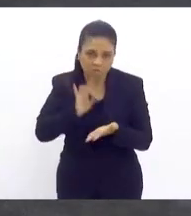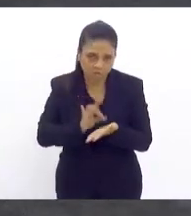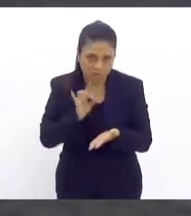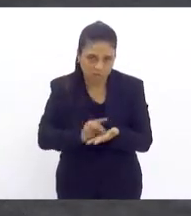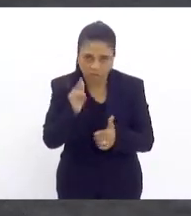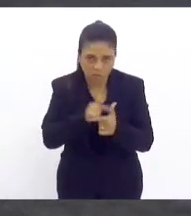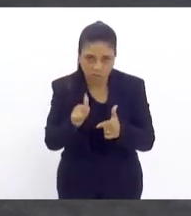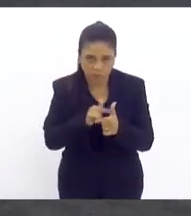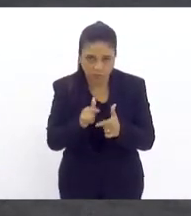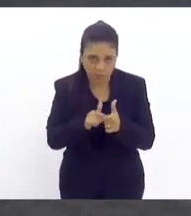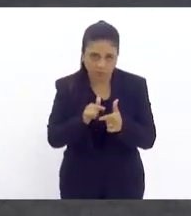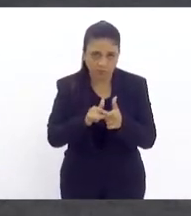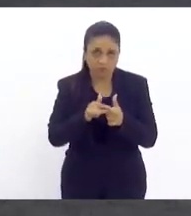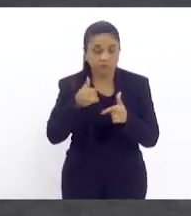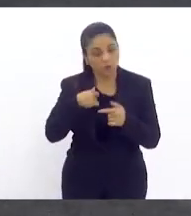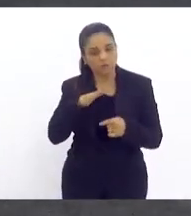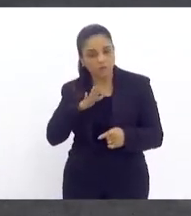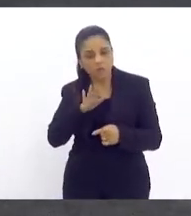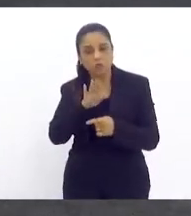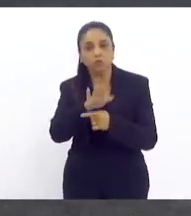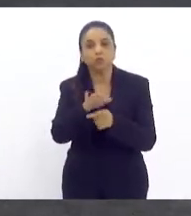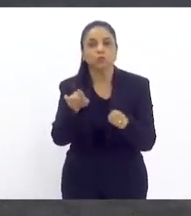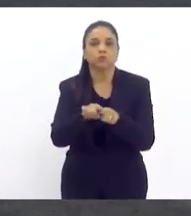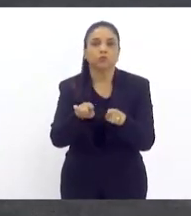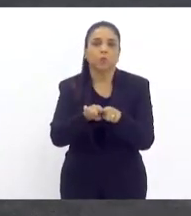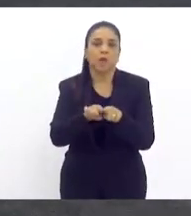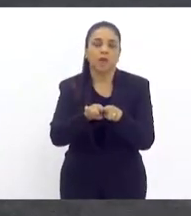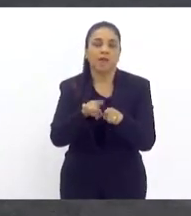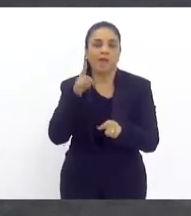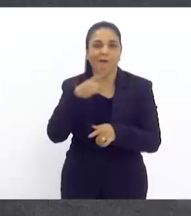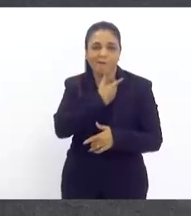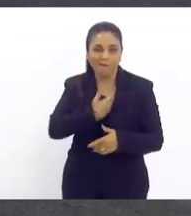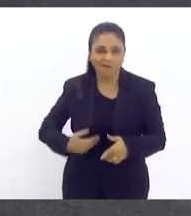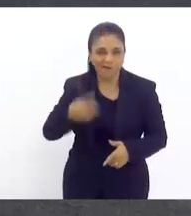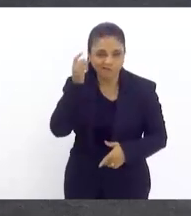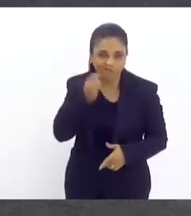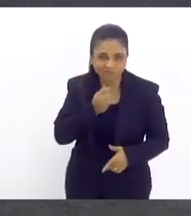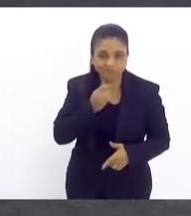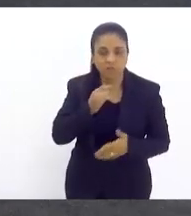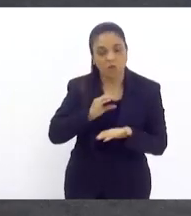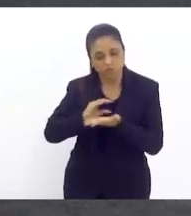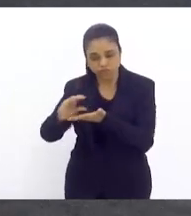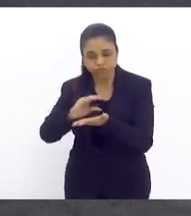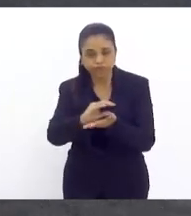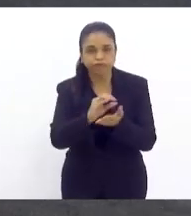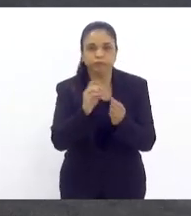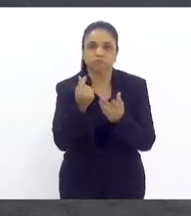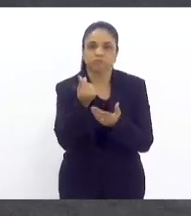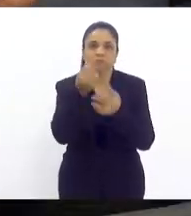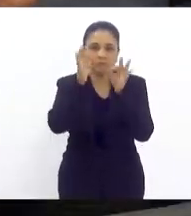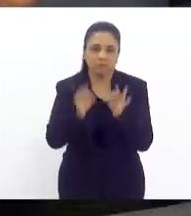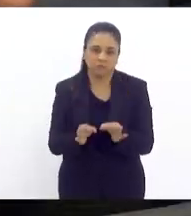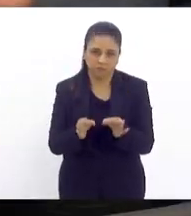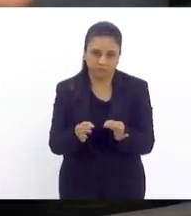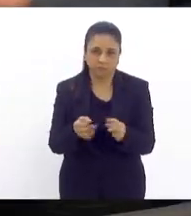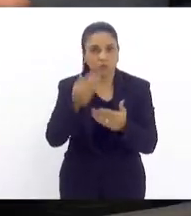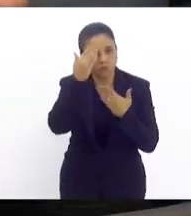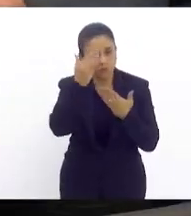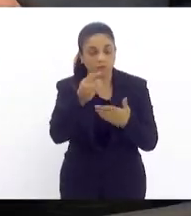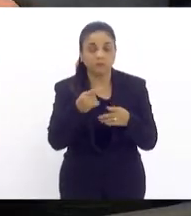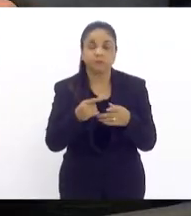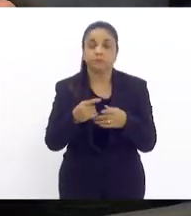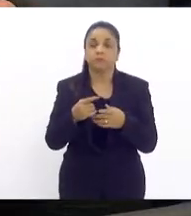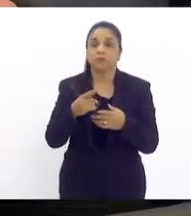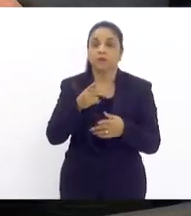até ajudando o nosso Governador Cláudio Castro a investir o dinheiro de forma correta Muito obrigado e terminando o presidente o deputado